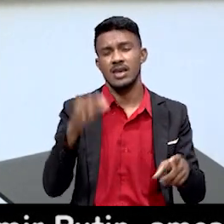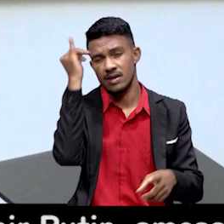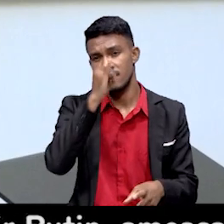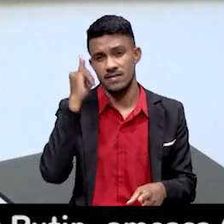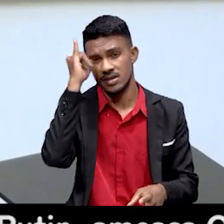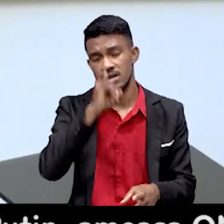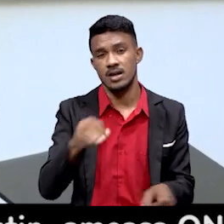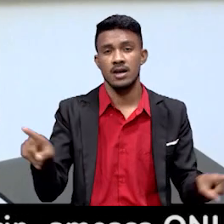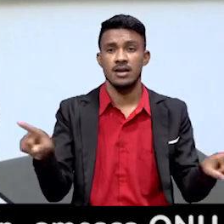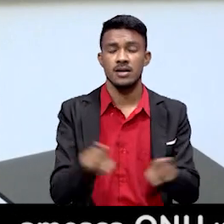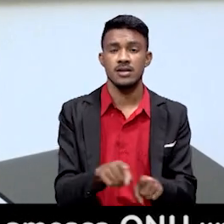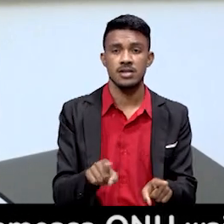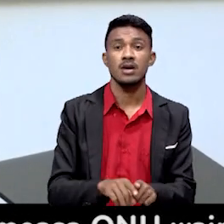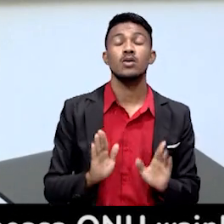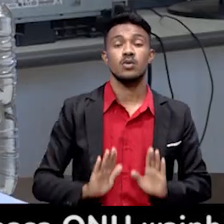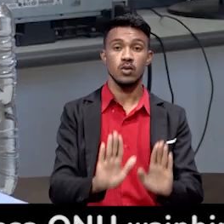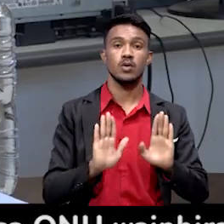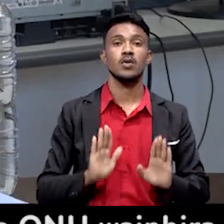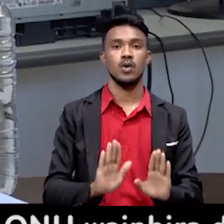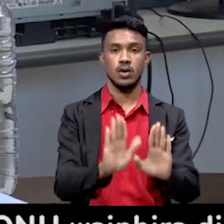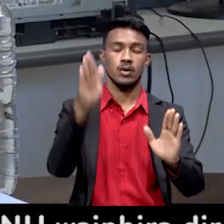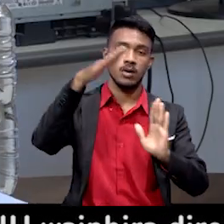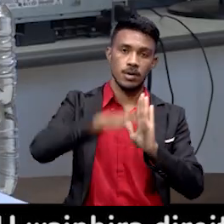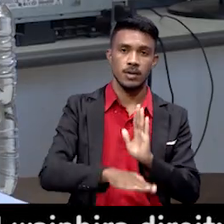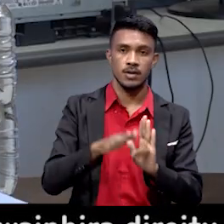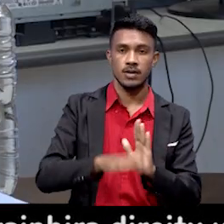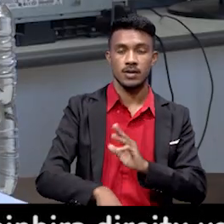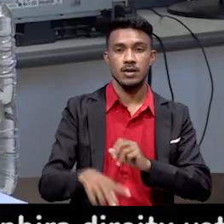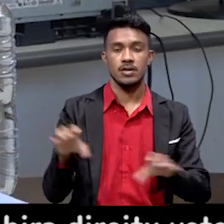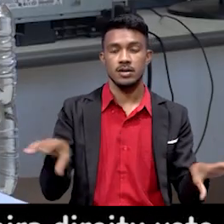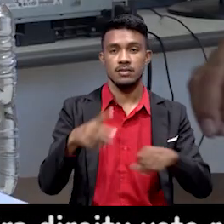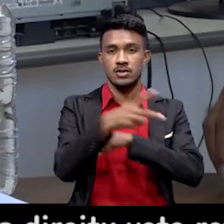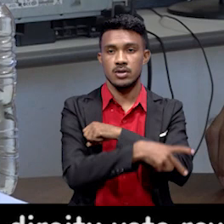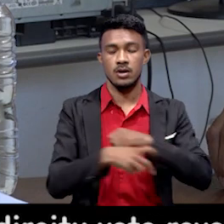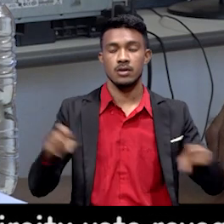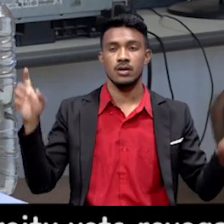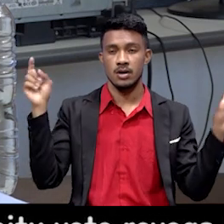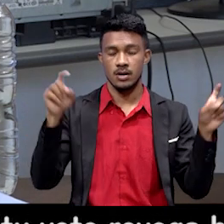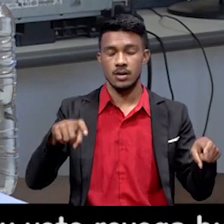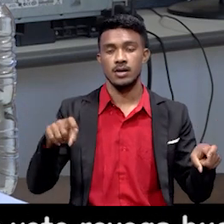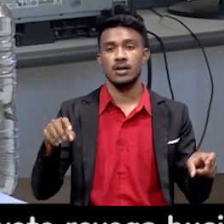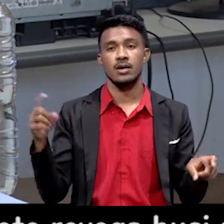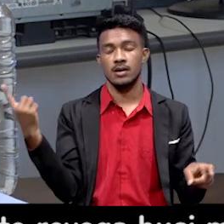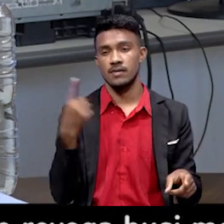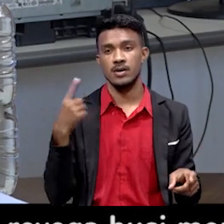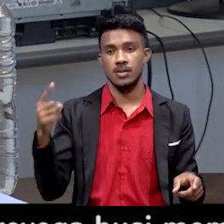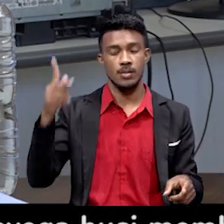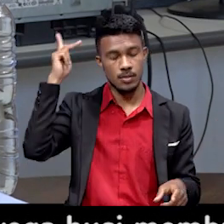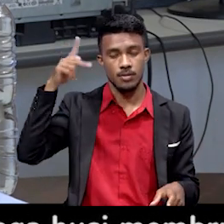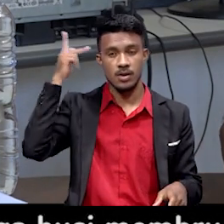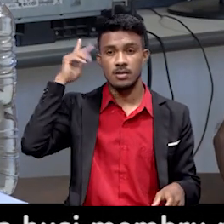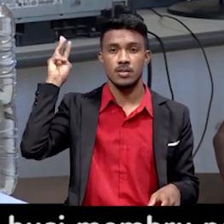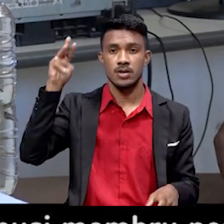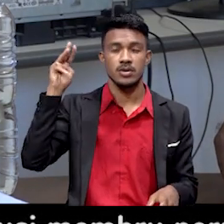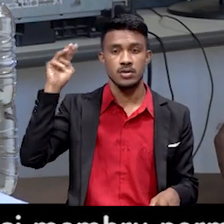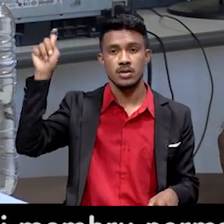investiga nune bele dudu hela atu elimina hela pensa vitalisa dena ne necessaro ne atu desafia la banai premier ministro lo sinor